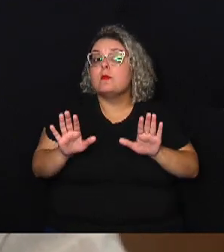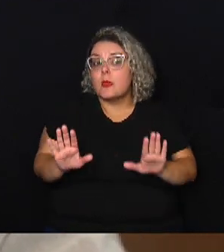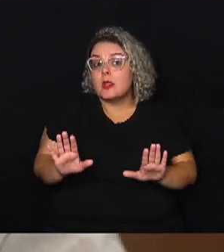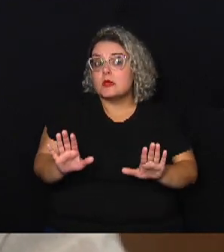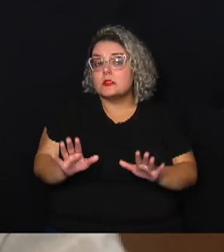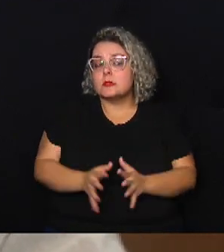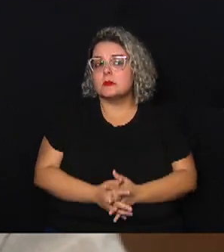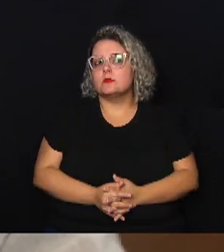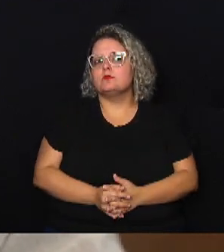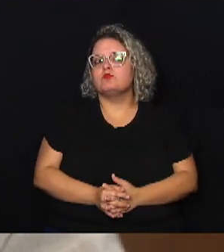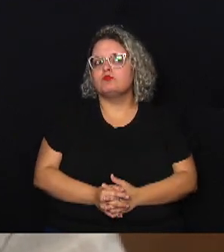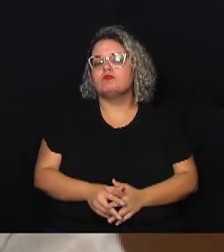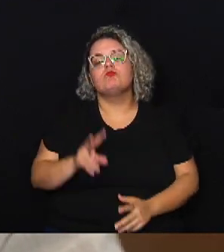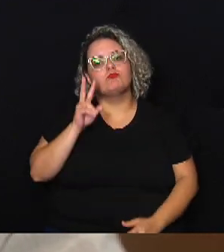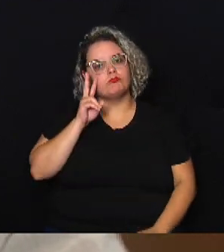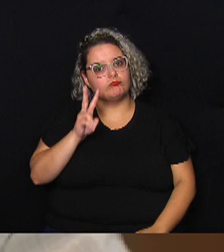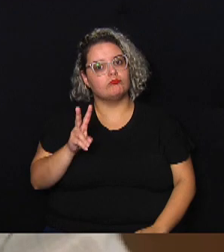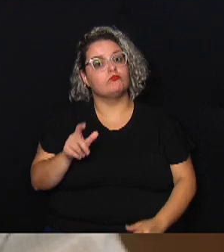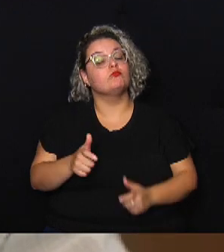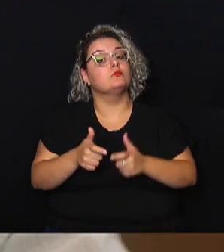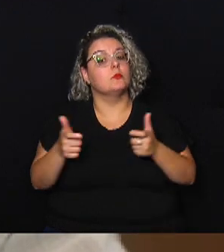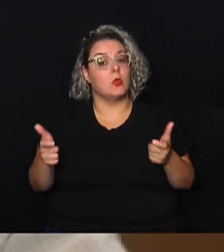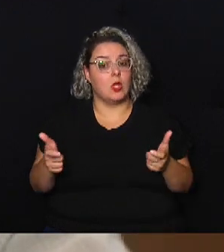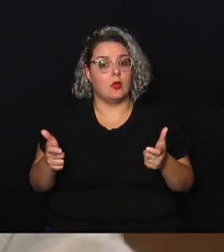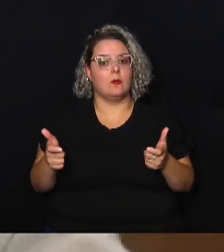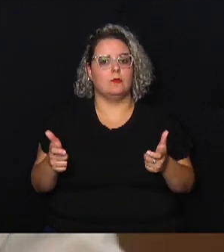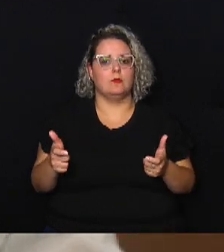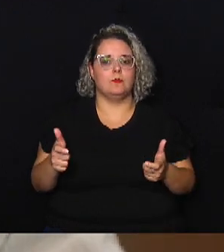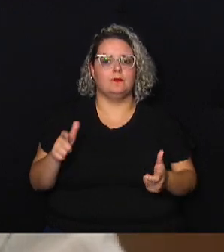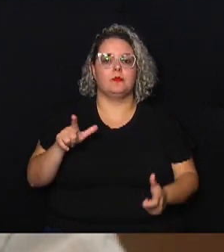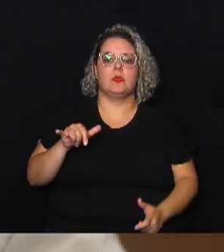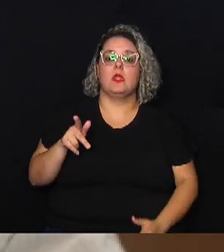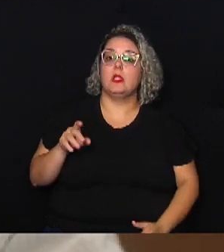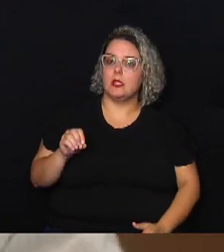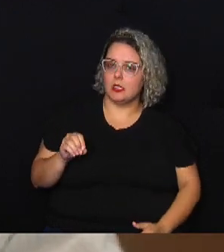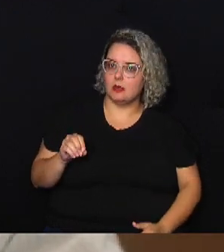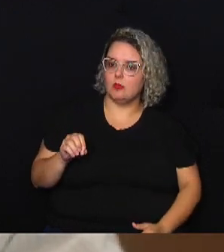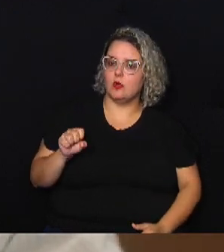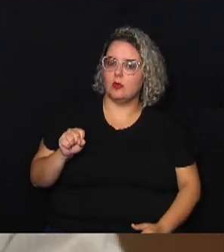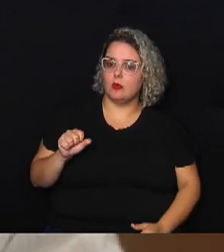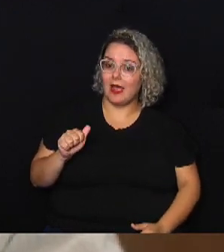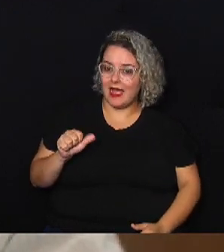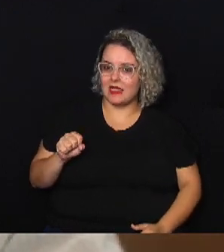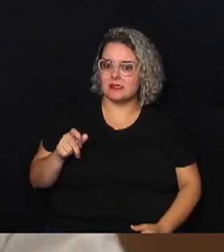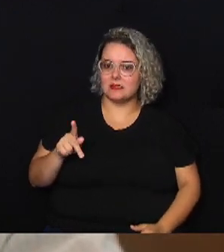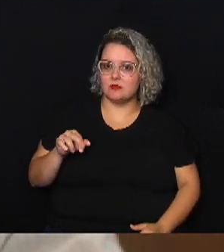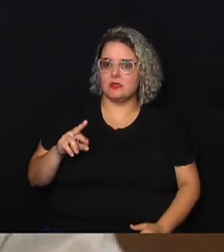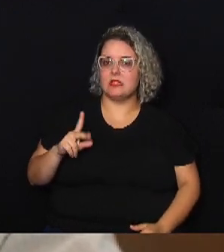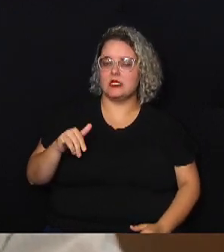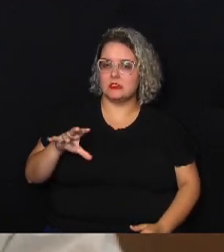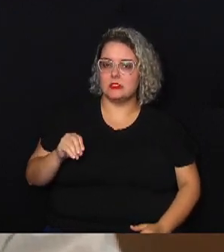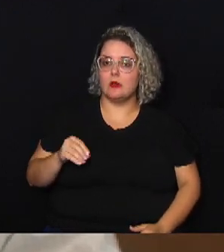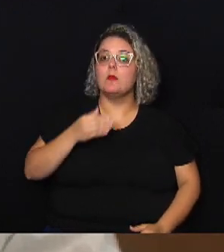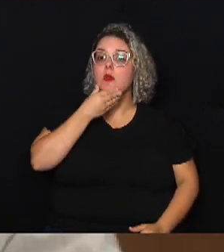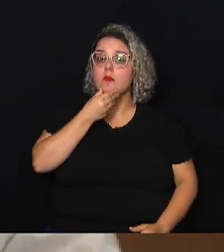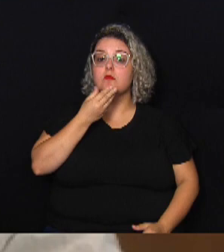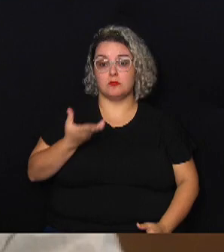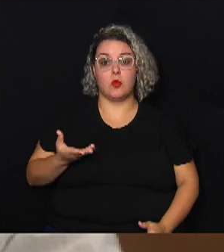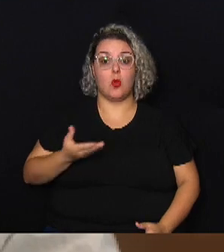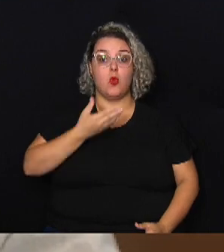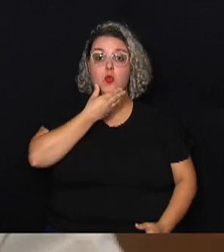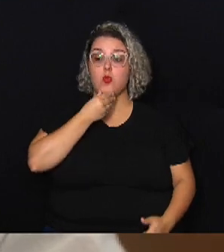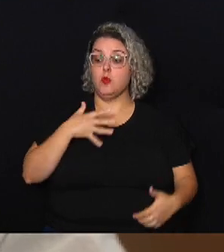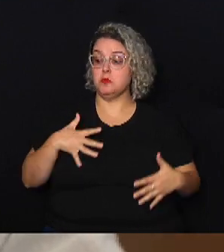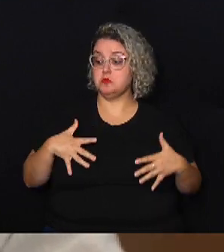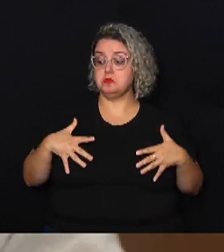o que eu tenho visto uma procura maior é na lipoaspiração pelos homens. É impressionante como eles começaram a ficar mais